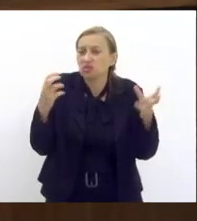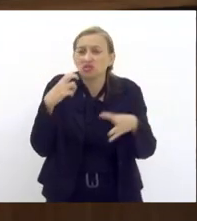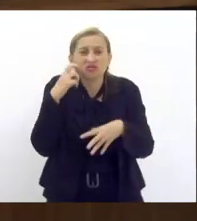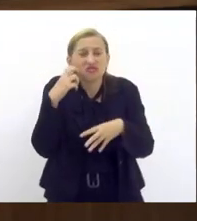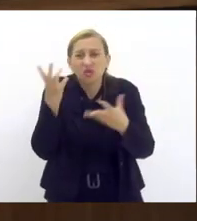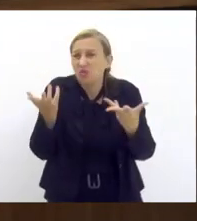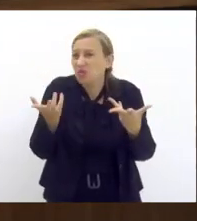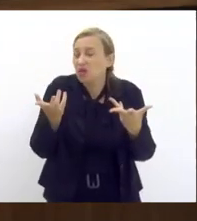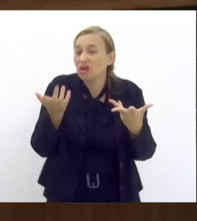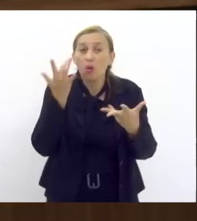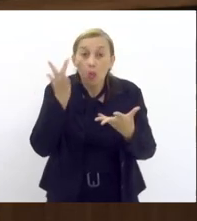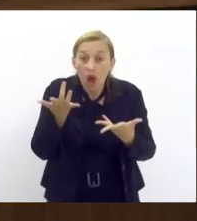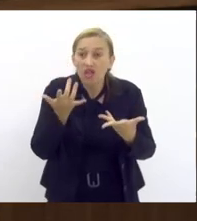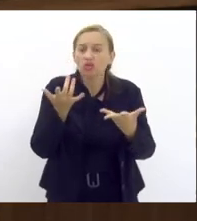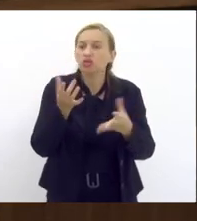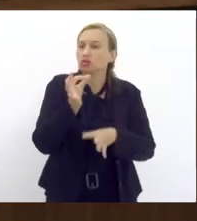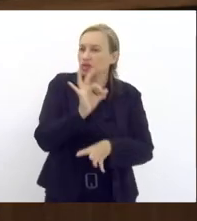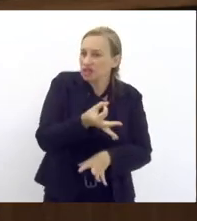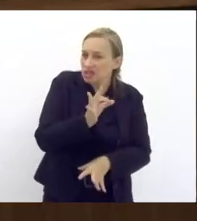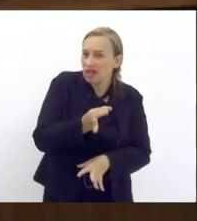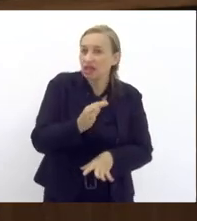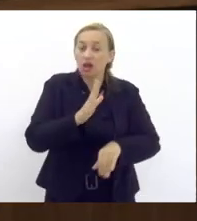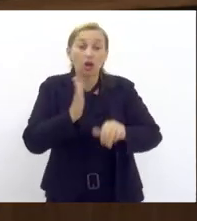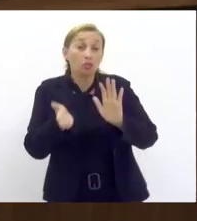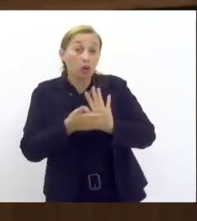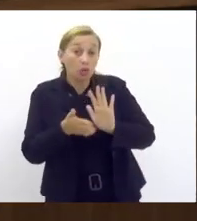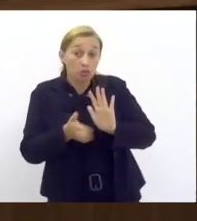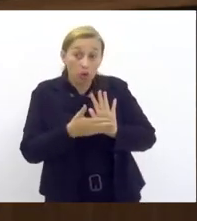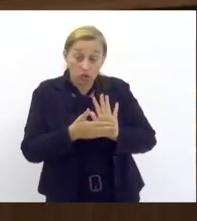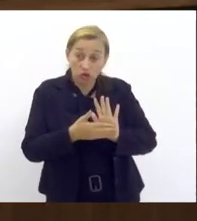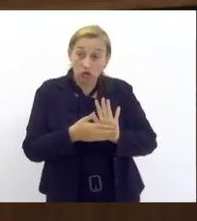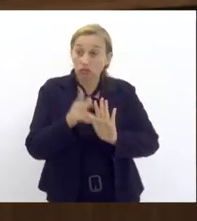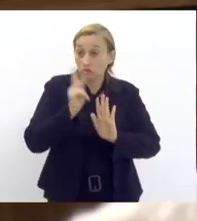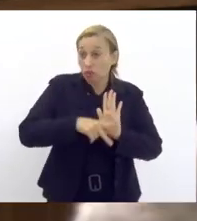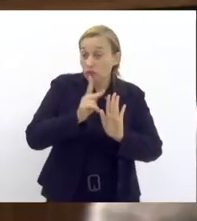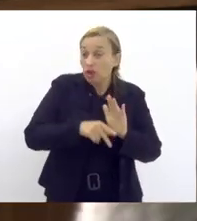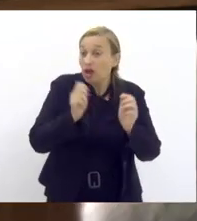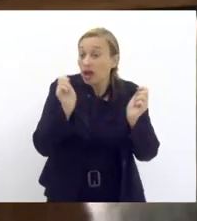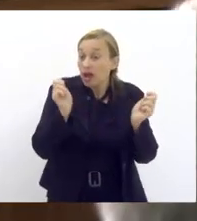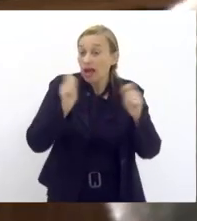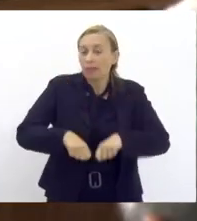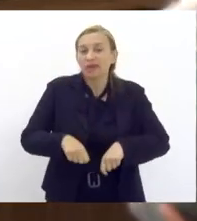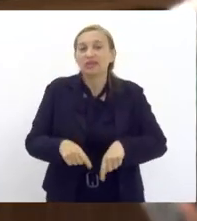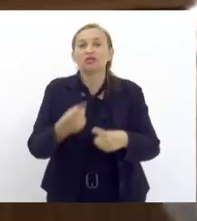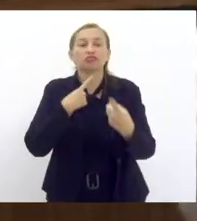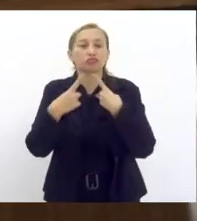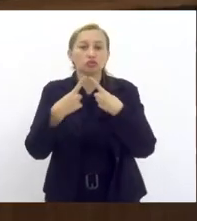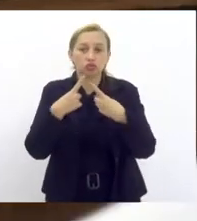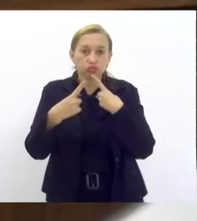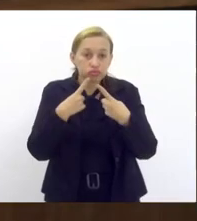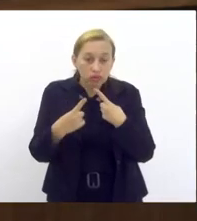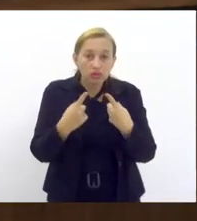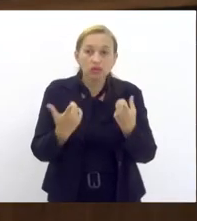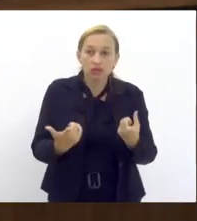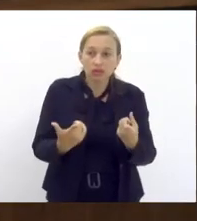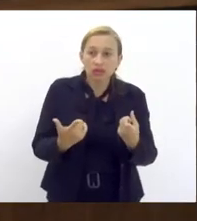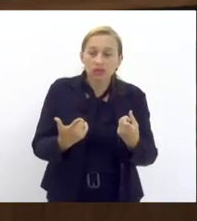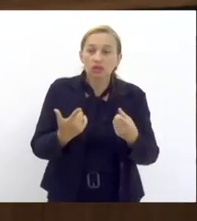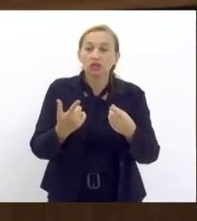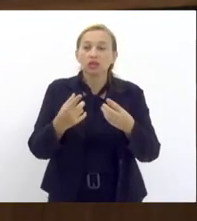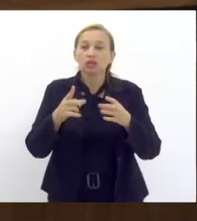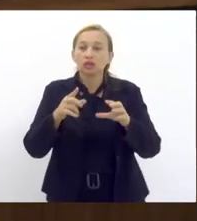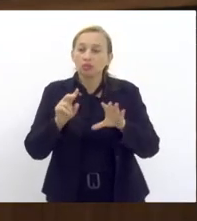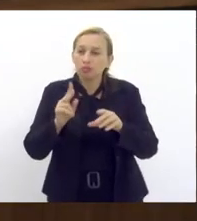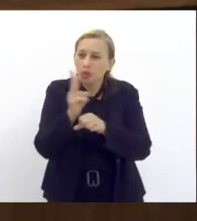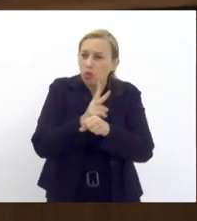constrangedora. Porque eu acho que o fato de se propor um projeto abre a capacidade de discutir, abre a capacidade de buscar